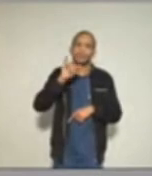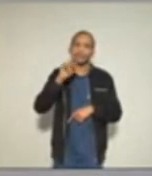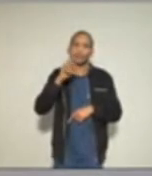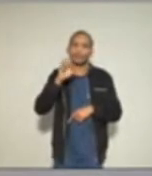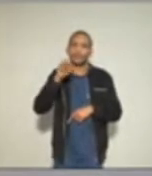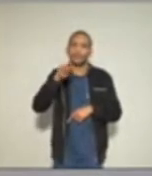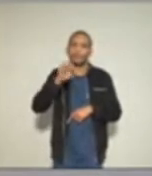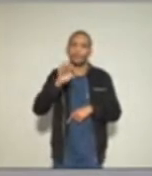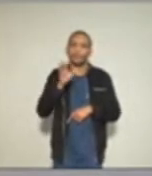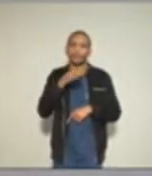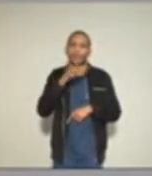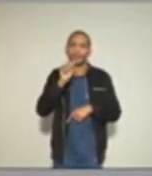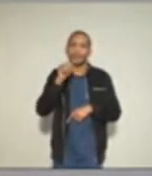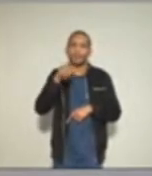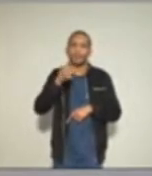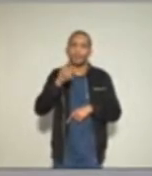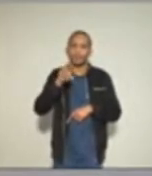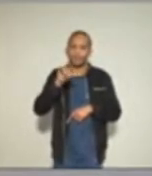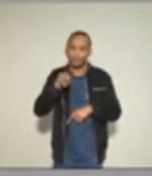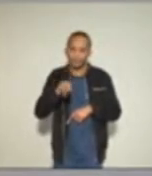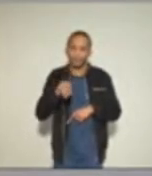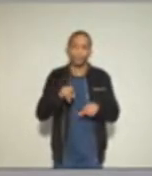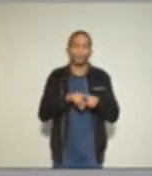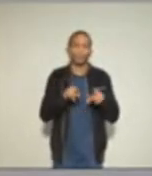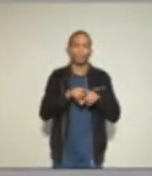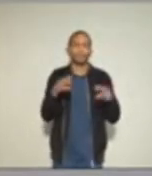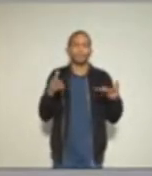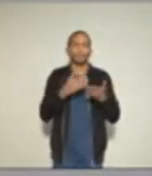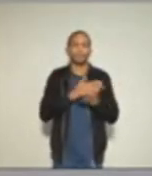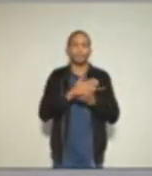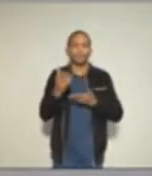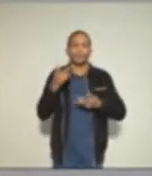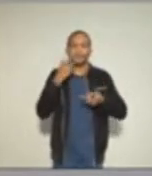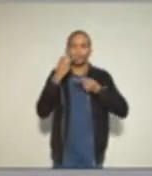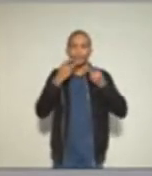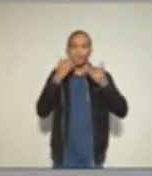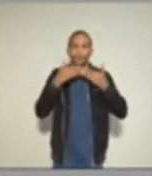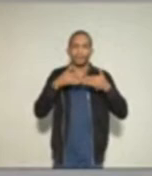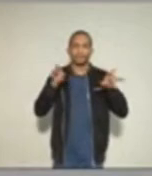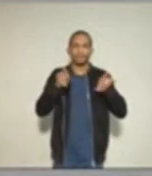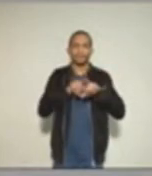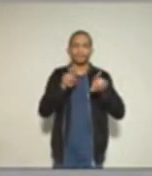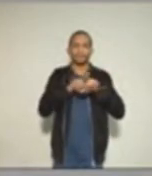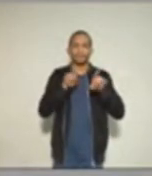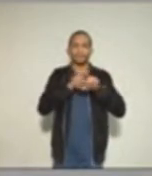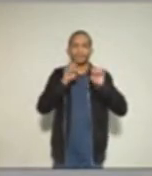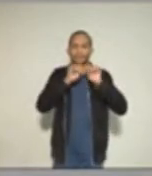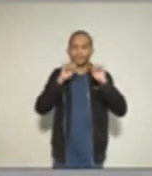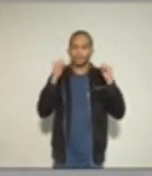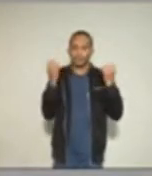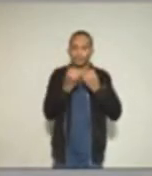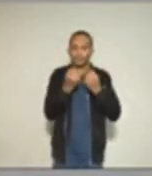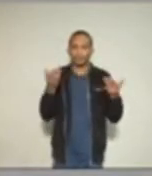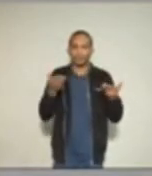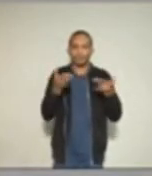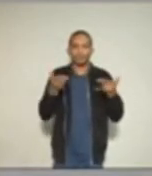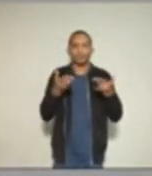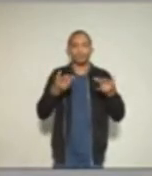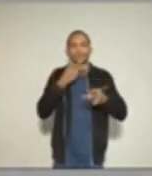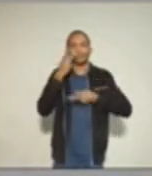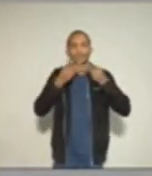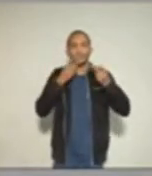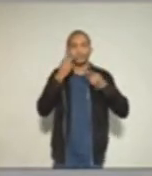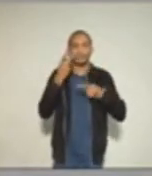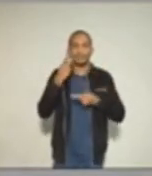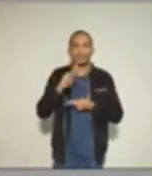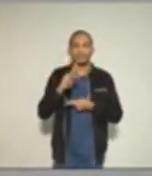Amorim. Dando início aos pronunciamentos desta abertura do seminário, nós ouviremos as palavras